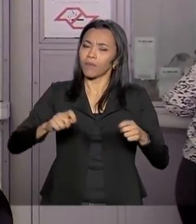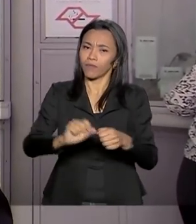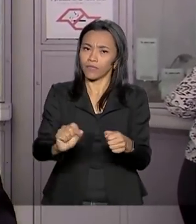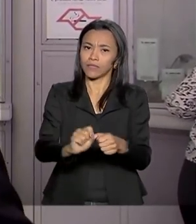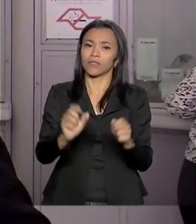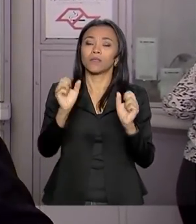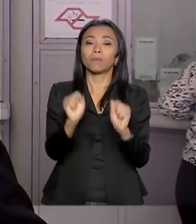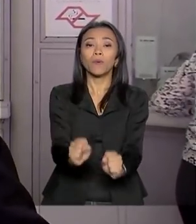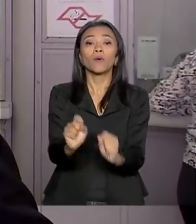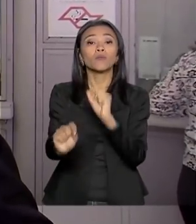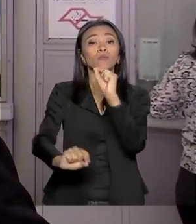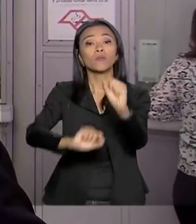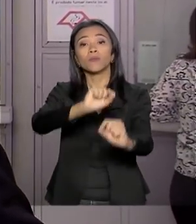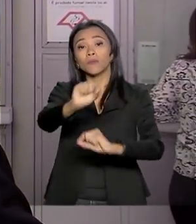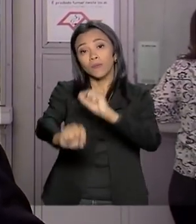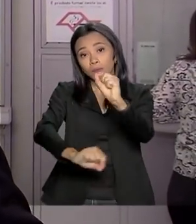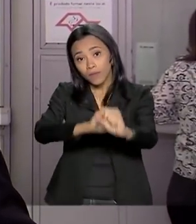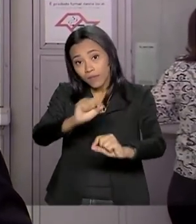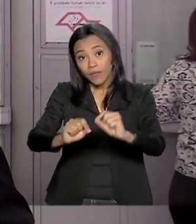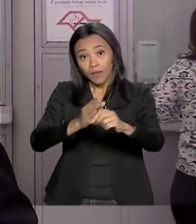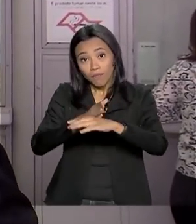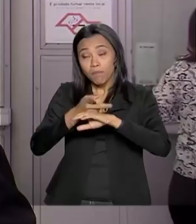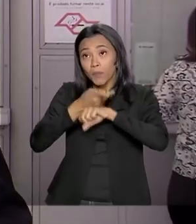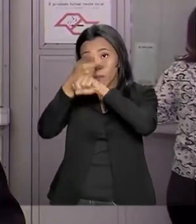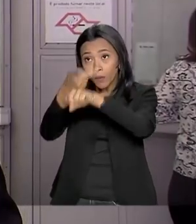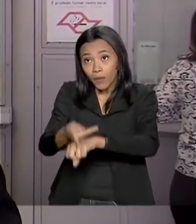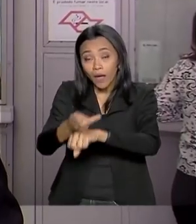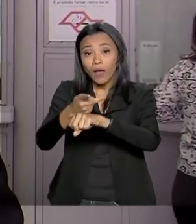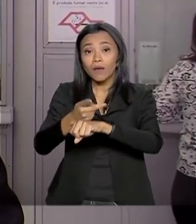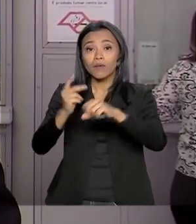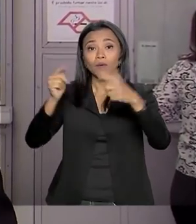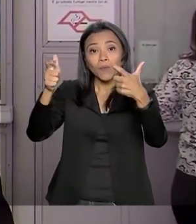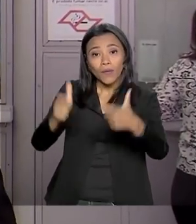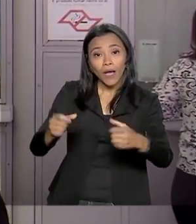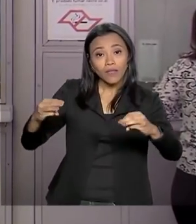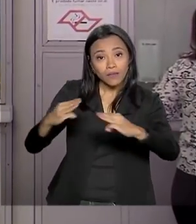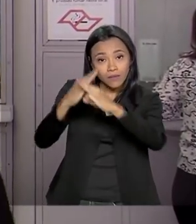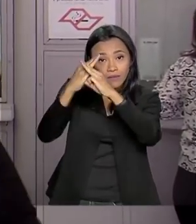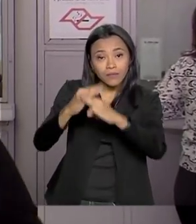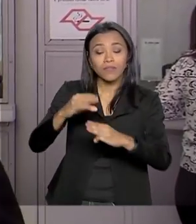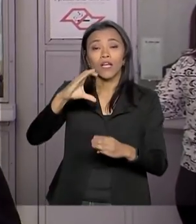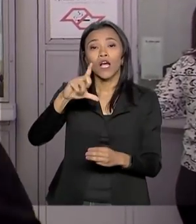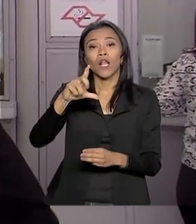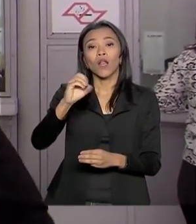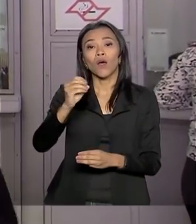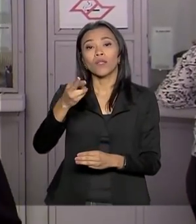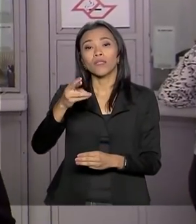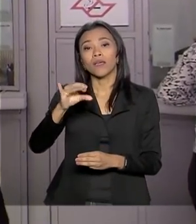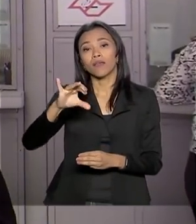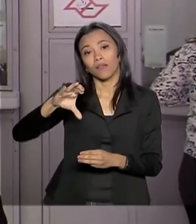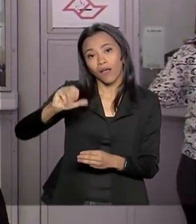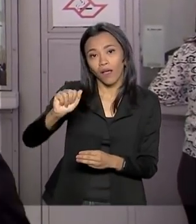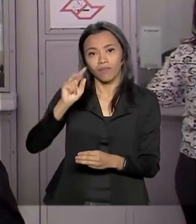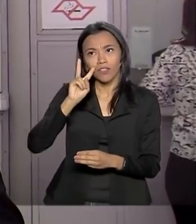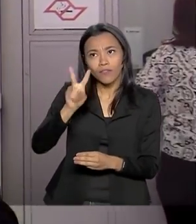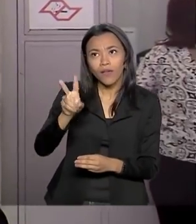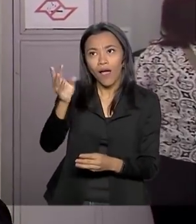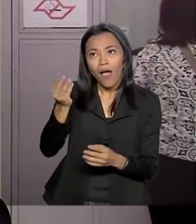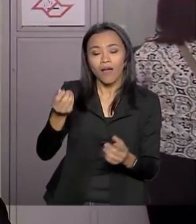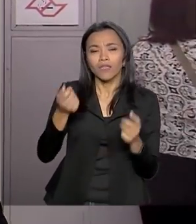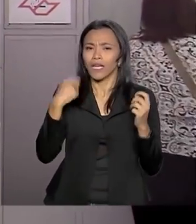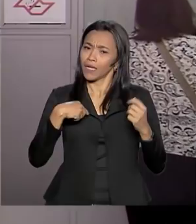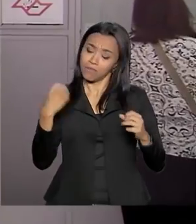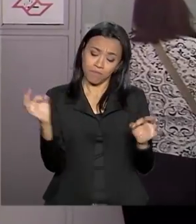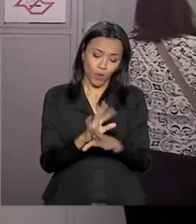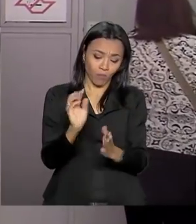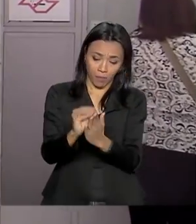consultadas na nas próprias casas lotéricas ou também no site da caixa a partir daí é só torcer